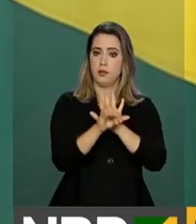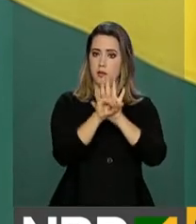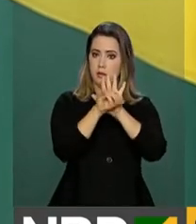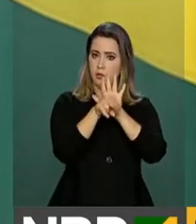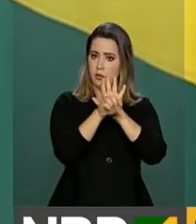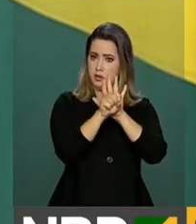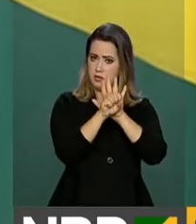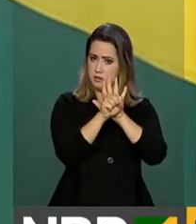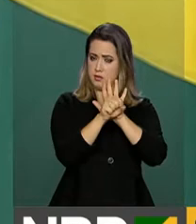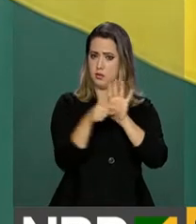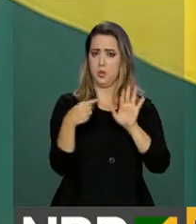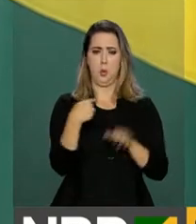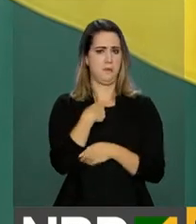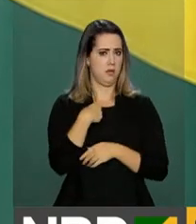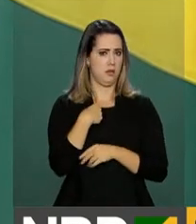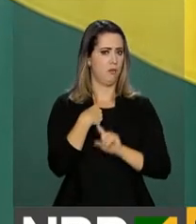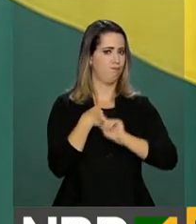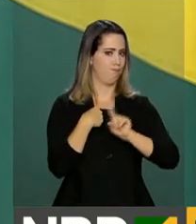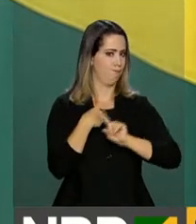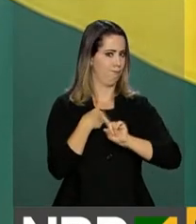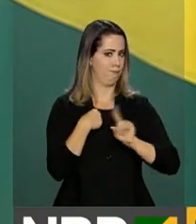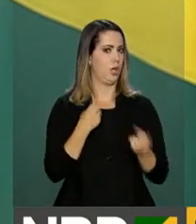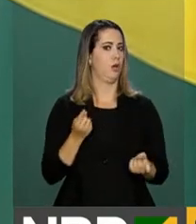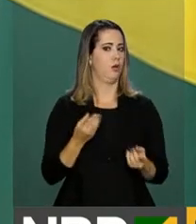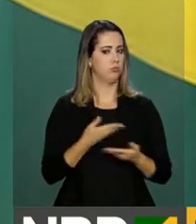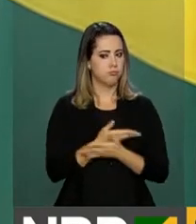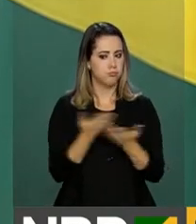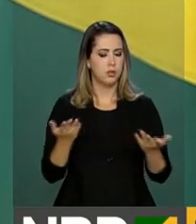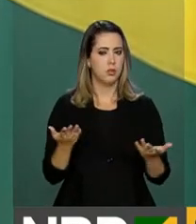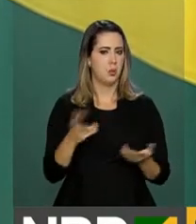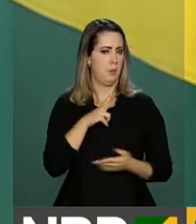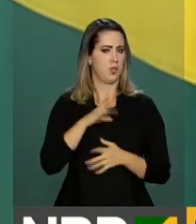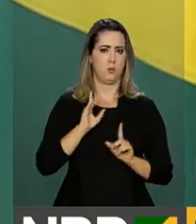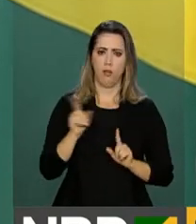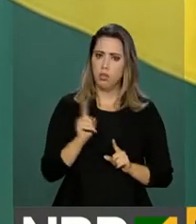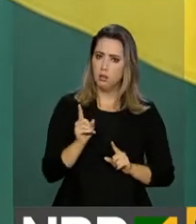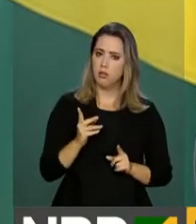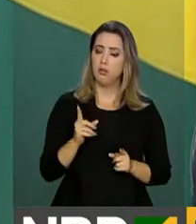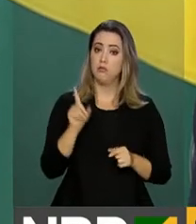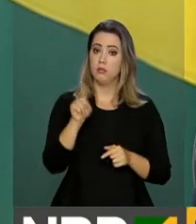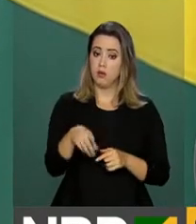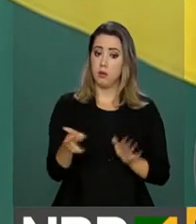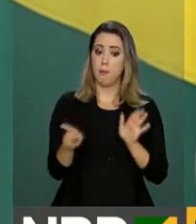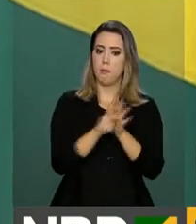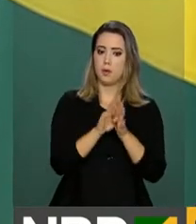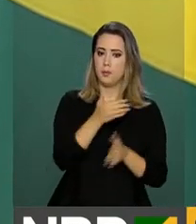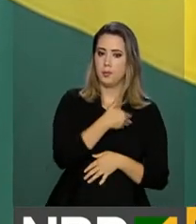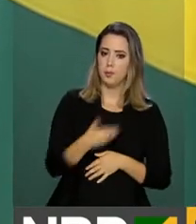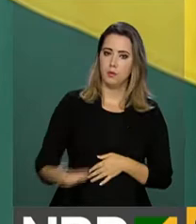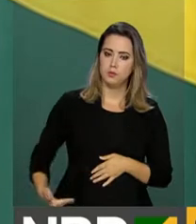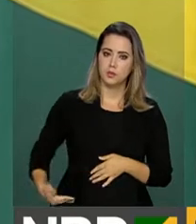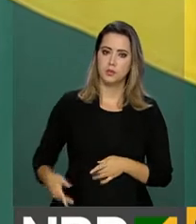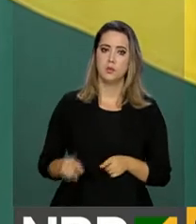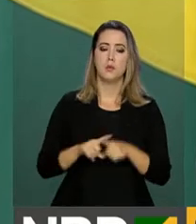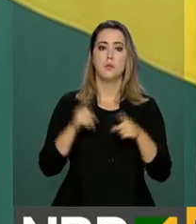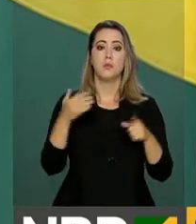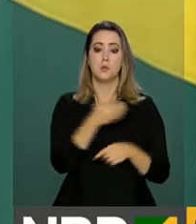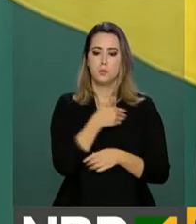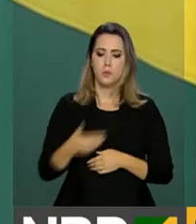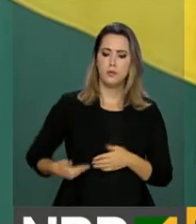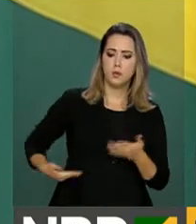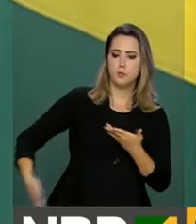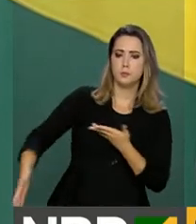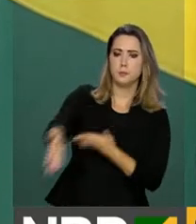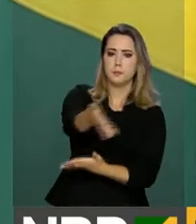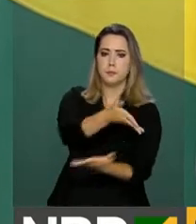não é minha não é pessoal e essa altura a meta do governo mas é do governo compartilhado